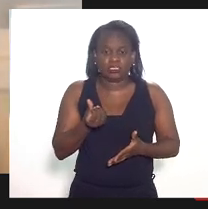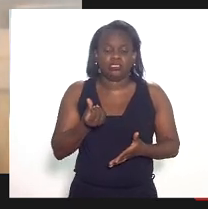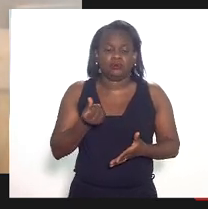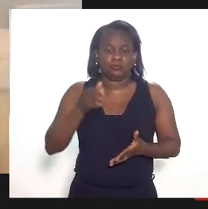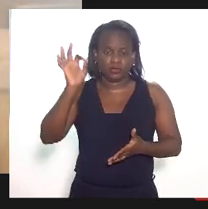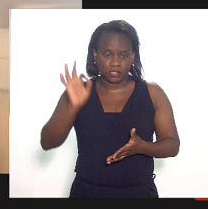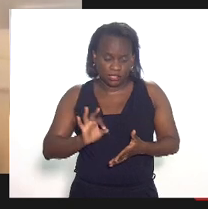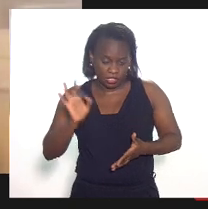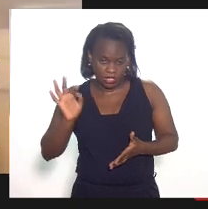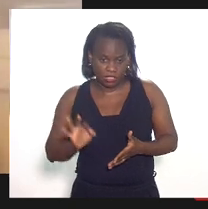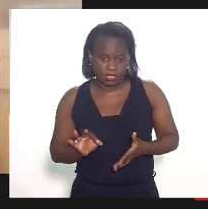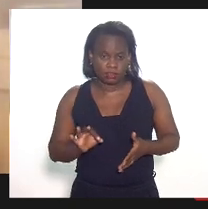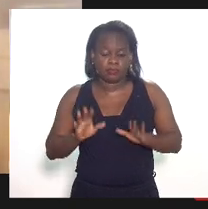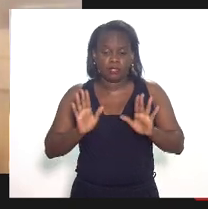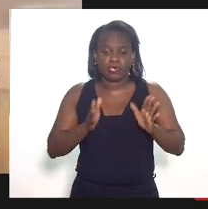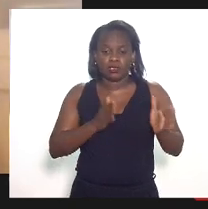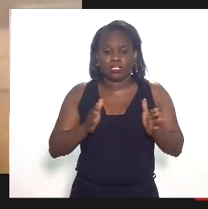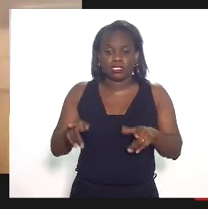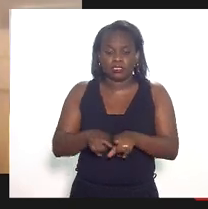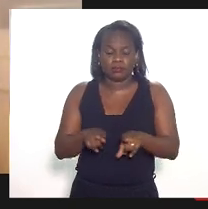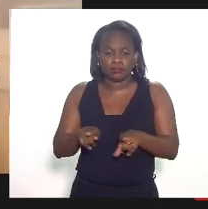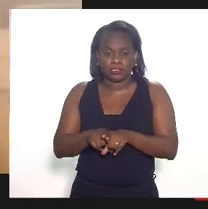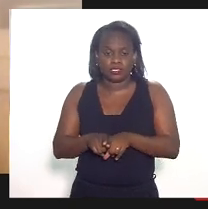126%. Nesta ordem também,